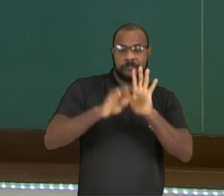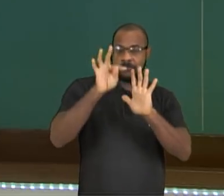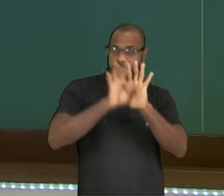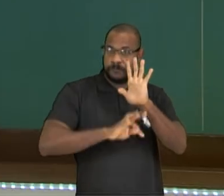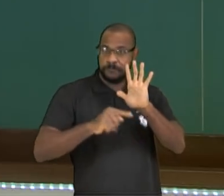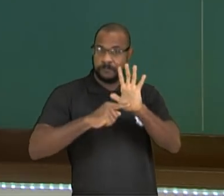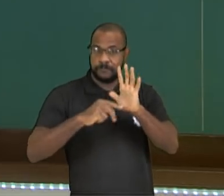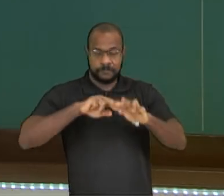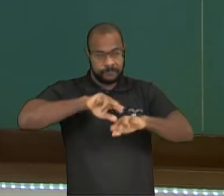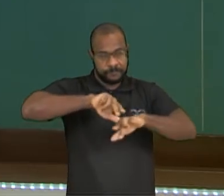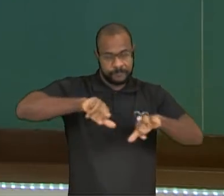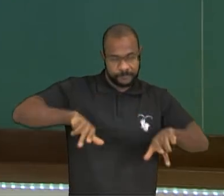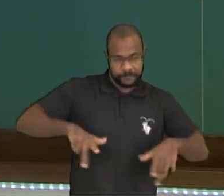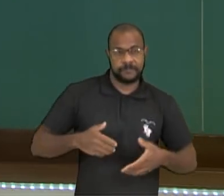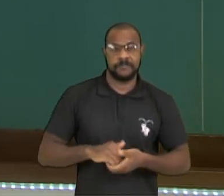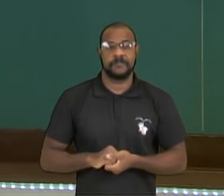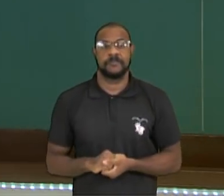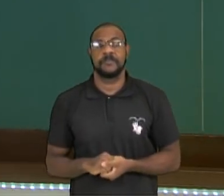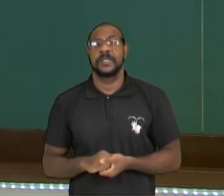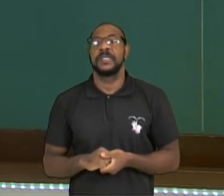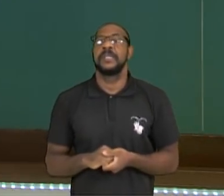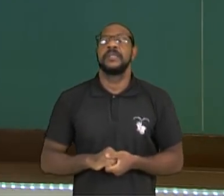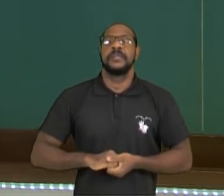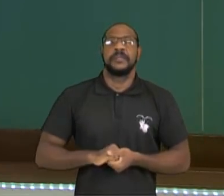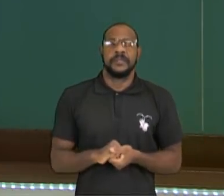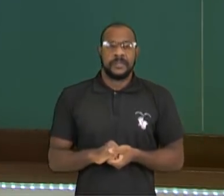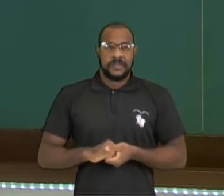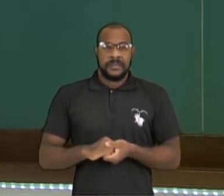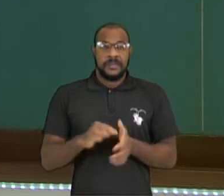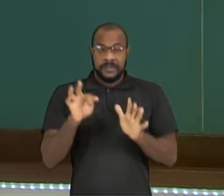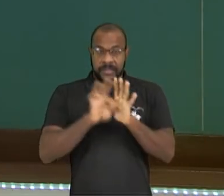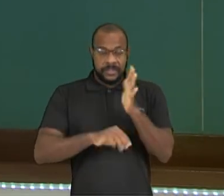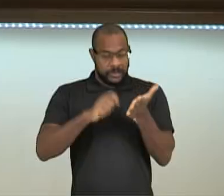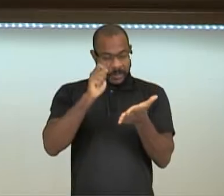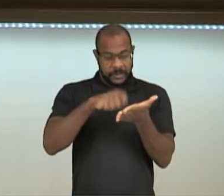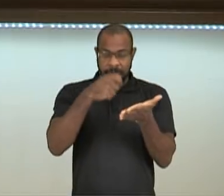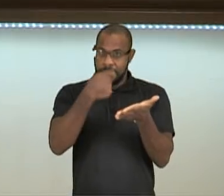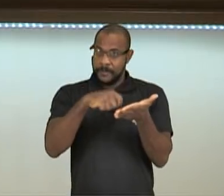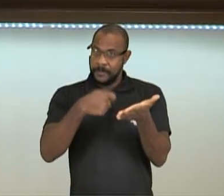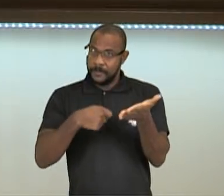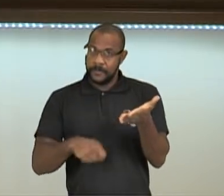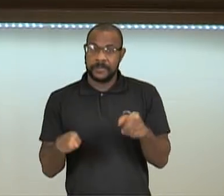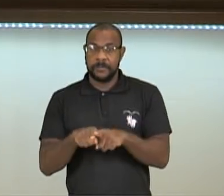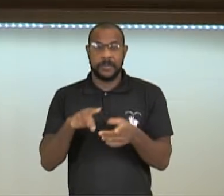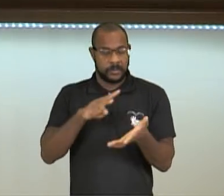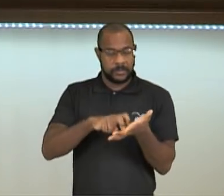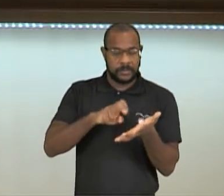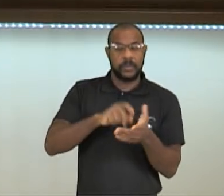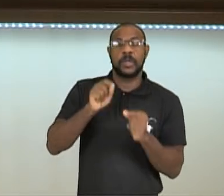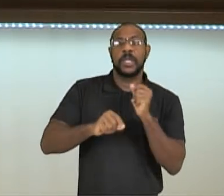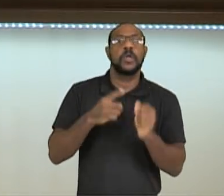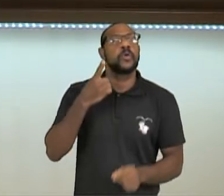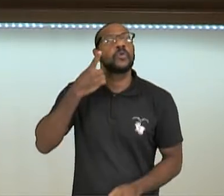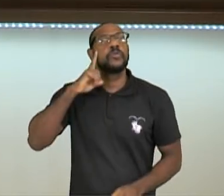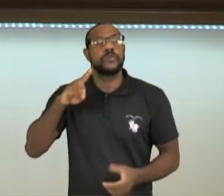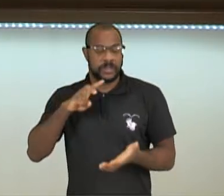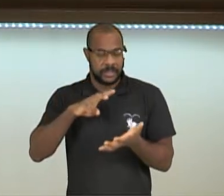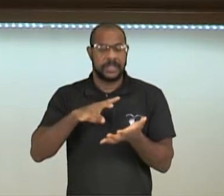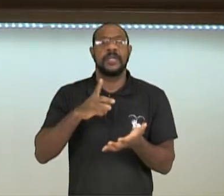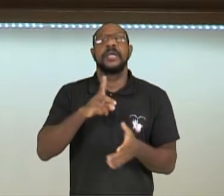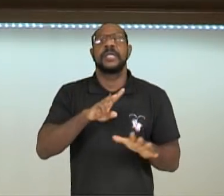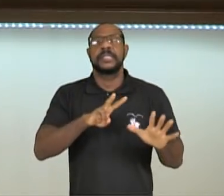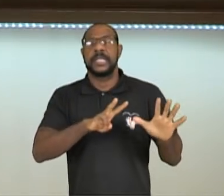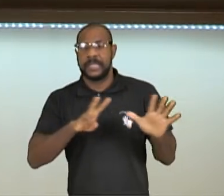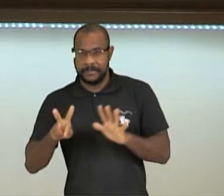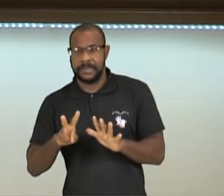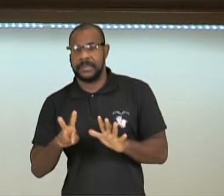textual do descriptive texto, que são os textos descritivos. E de vocabulário, os dias da semana, que você já sabe